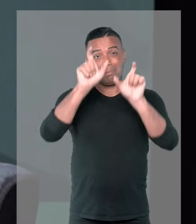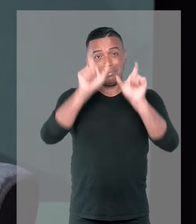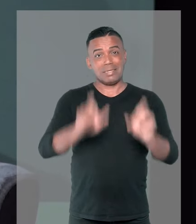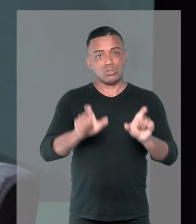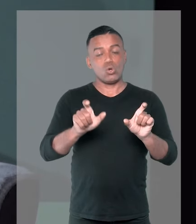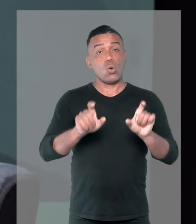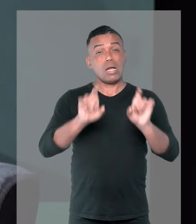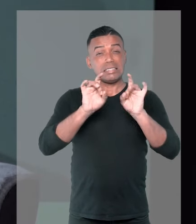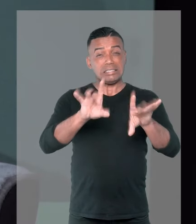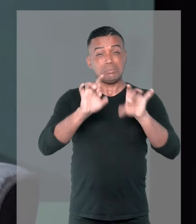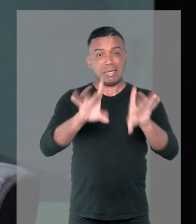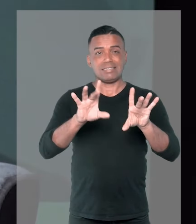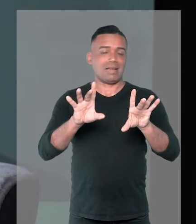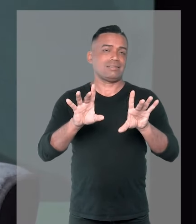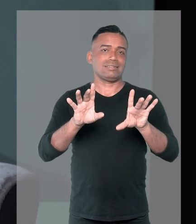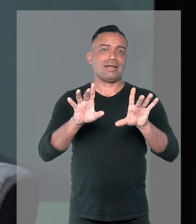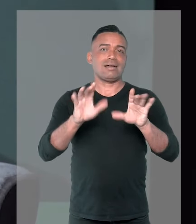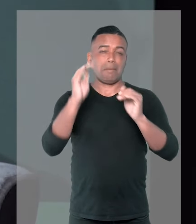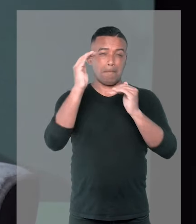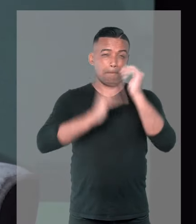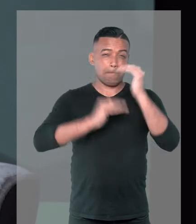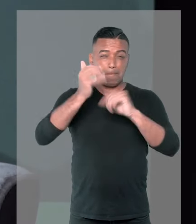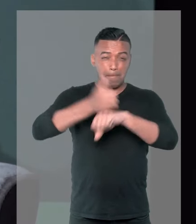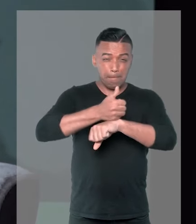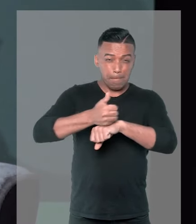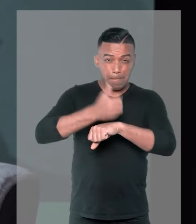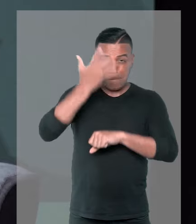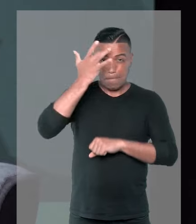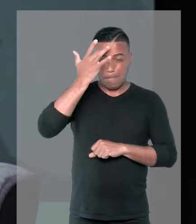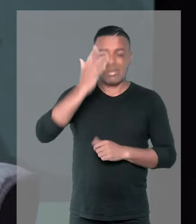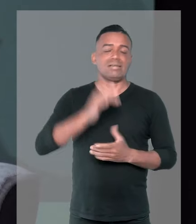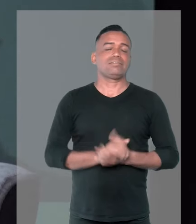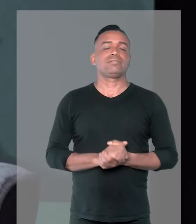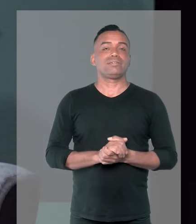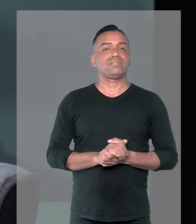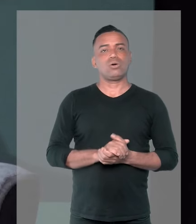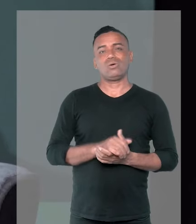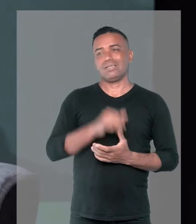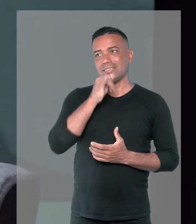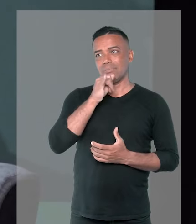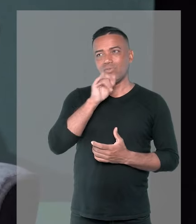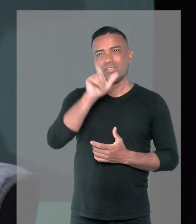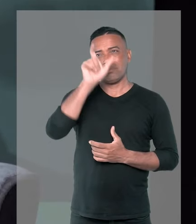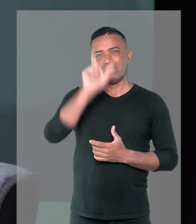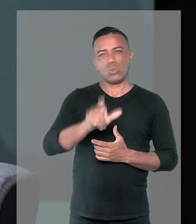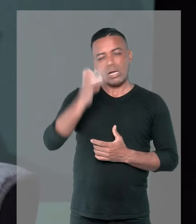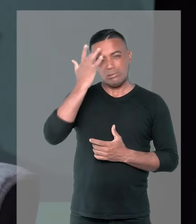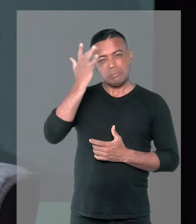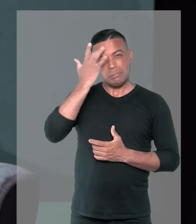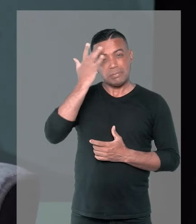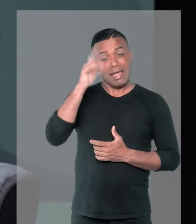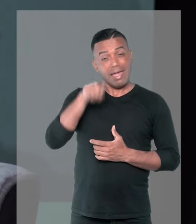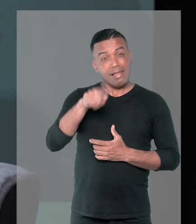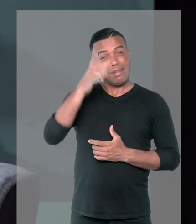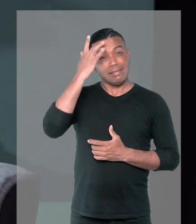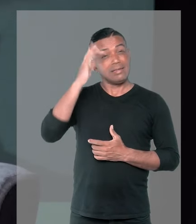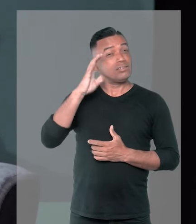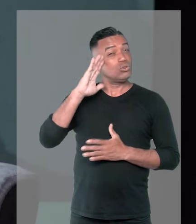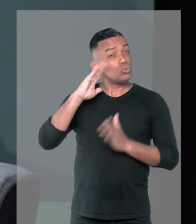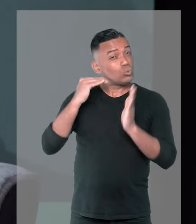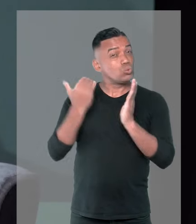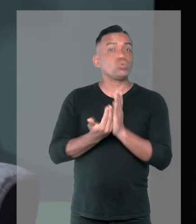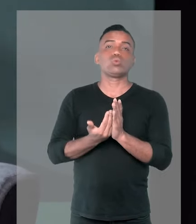especialista o o que que é um especialista né um especialista se você meir como um pico é uma pessoa que entende quase